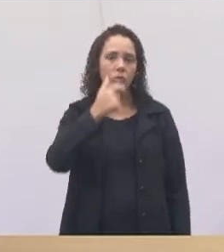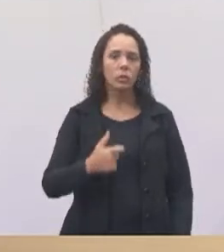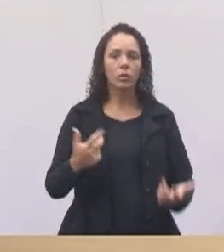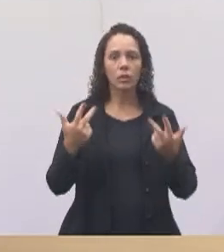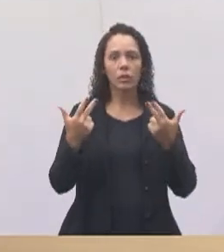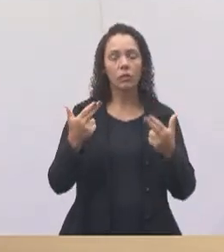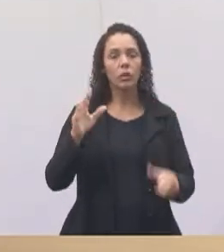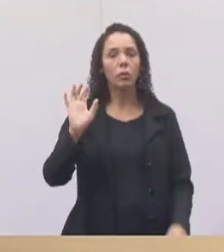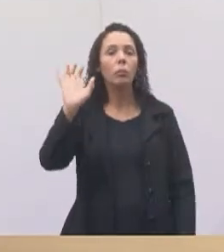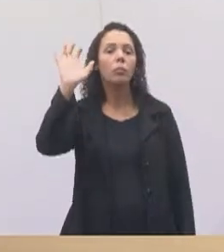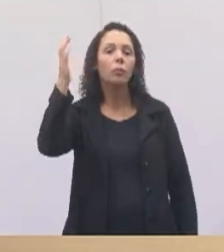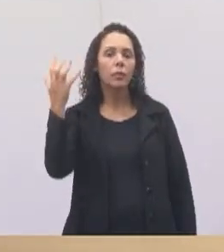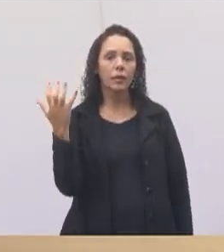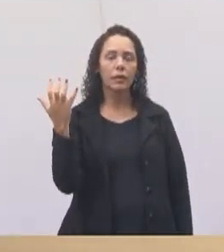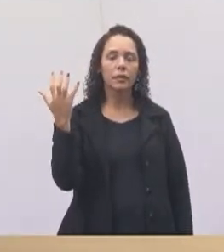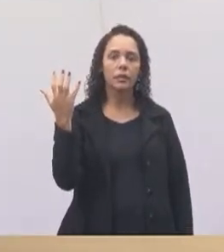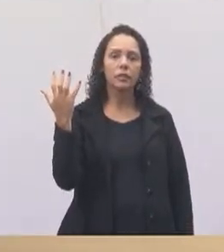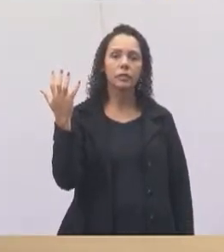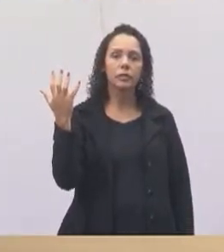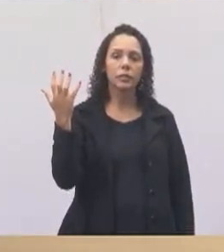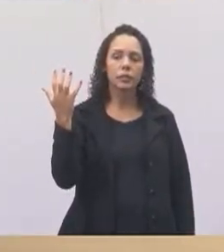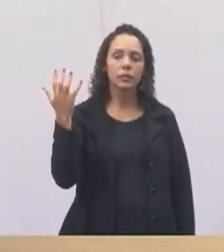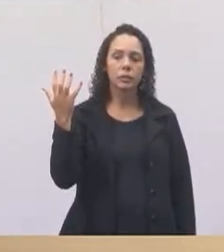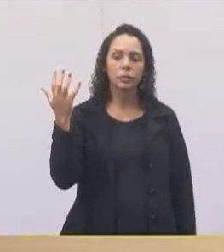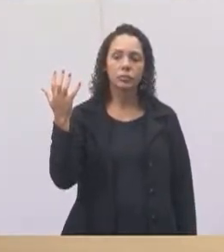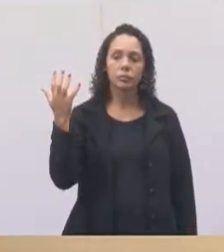mais uma árvore